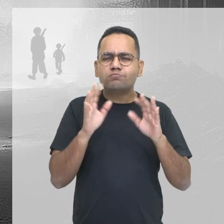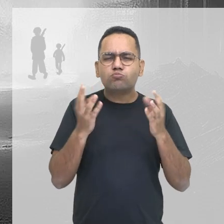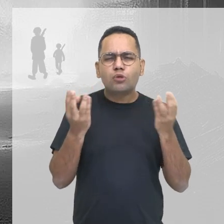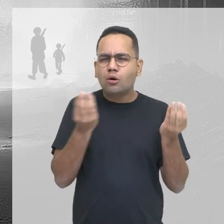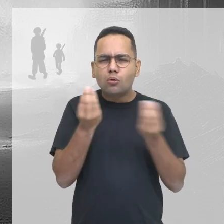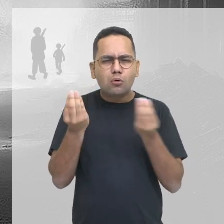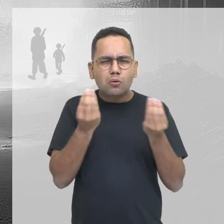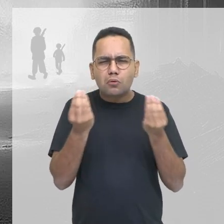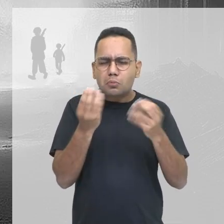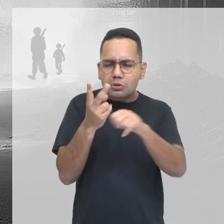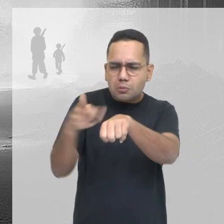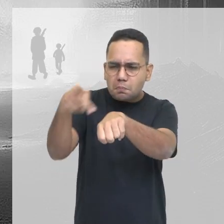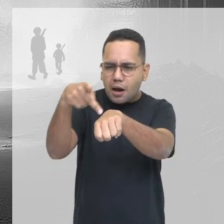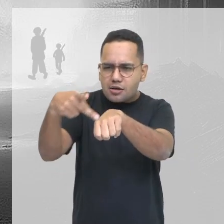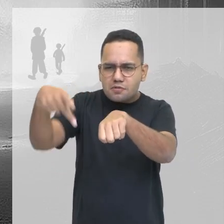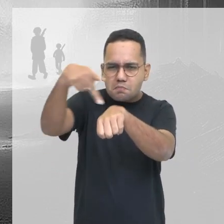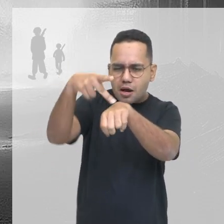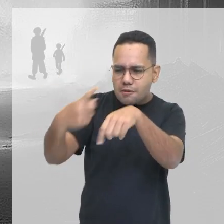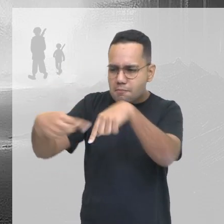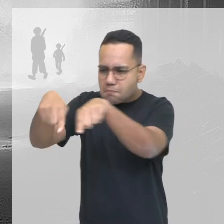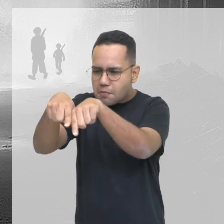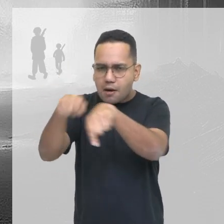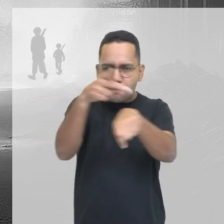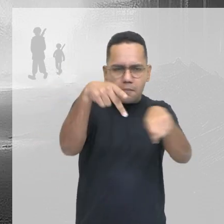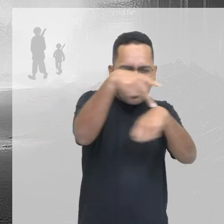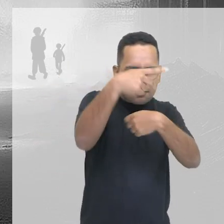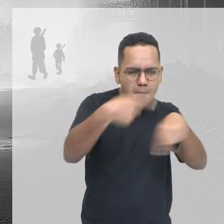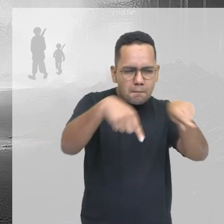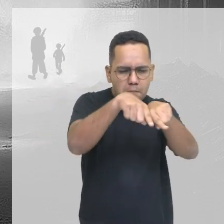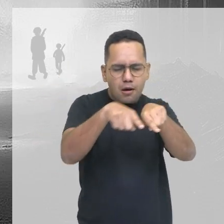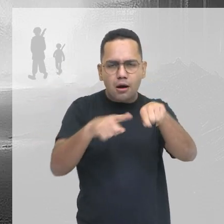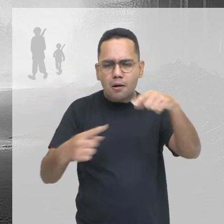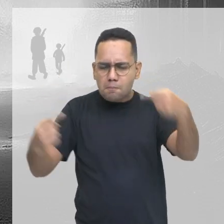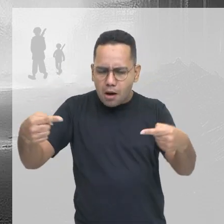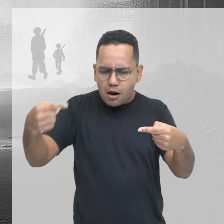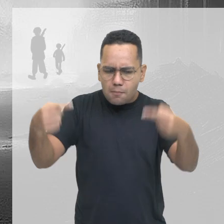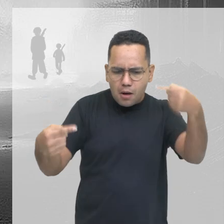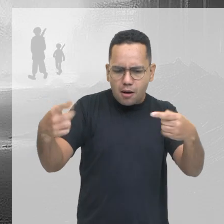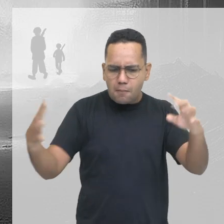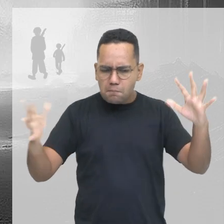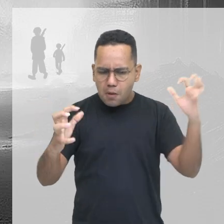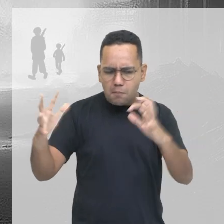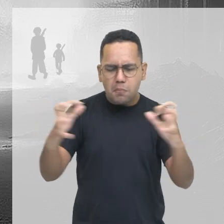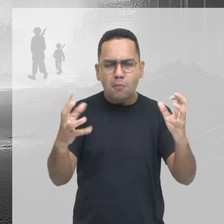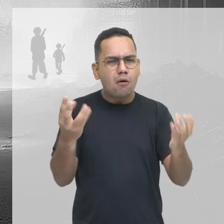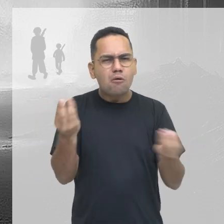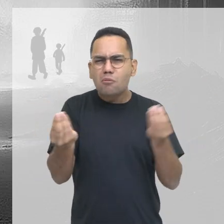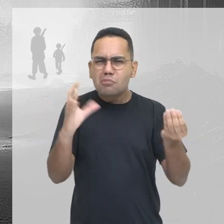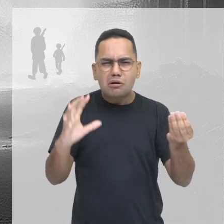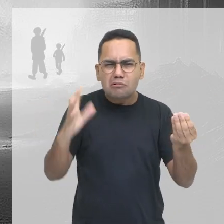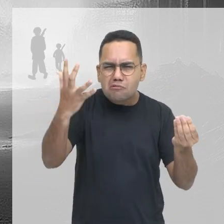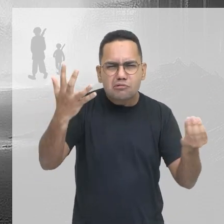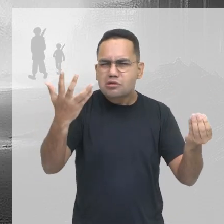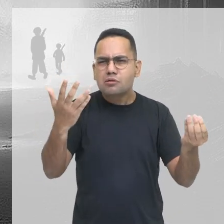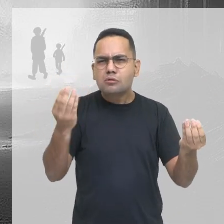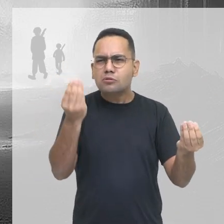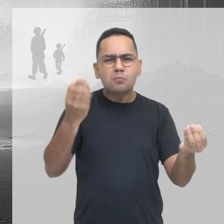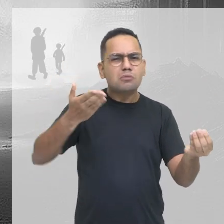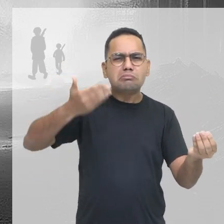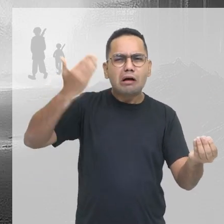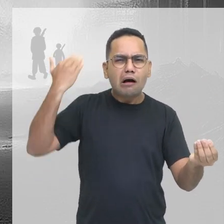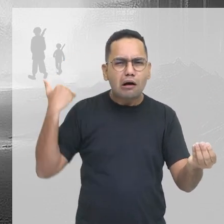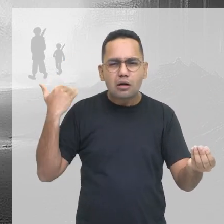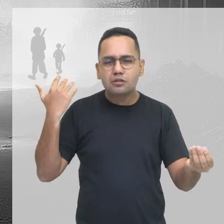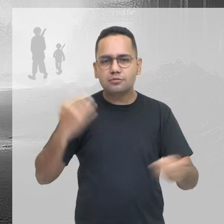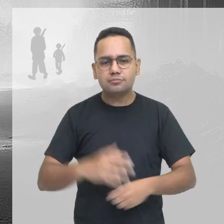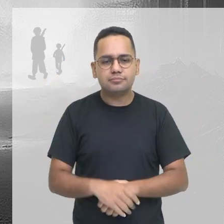um conflito armado, é fundamental que a gente compreenda um pouquinho sobre os antecedentes. O que estava acontecendo na